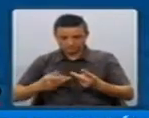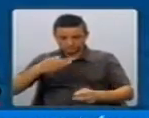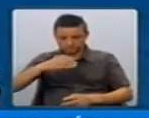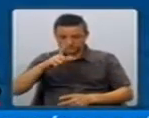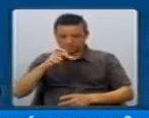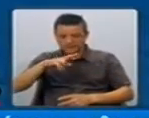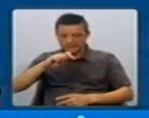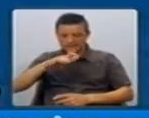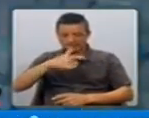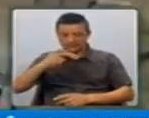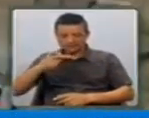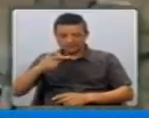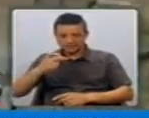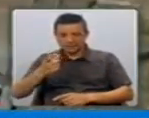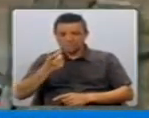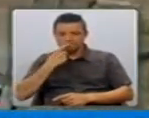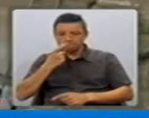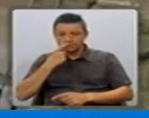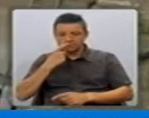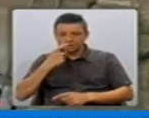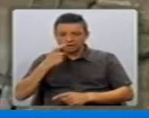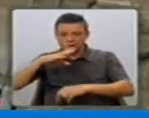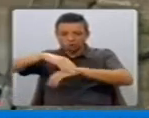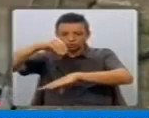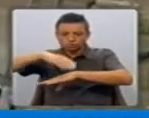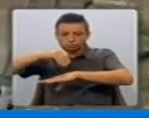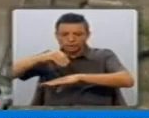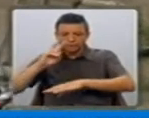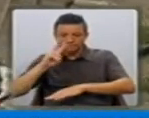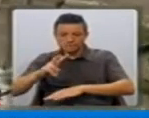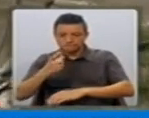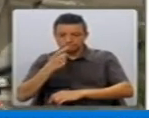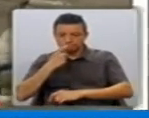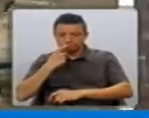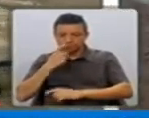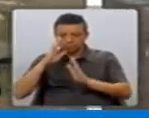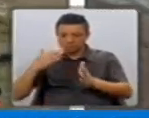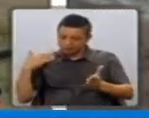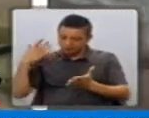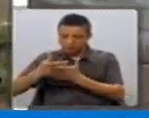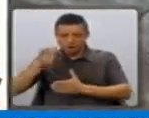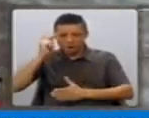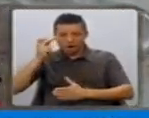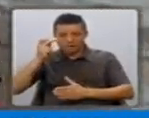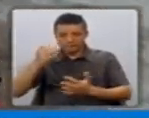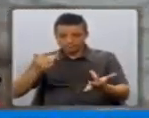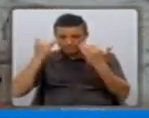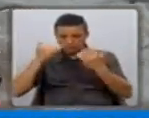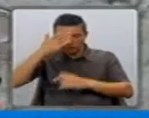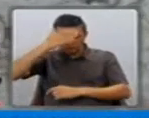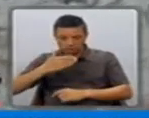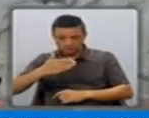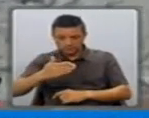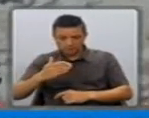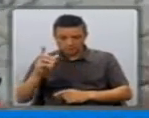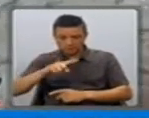trago foi encontrado numa pedreira na Suécia, eis a pedreira. Foi encontrada há já alguns anos e foi notícia esta semana porque finalmente temos mais alguns